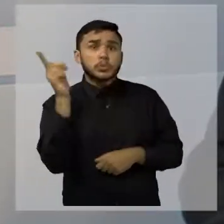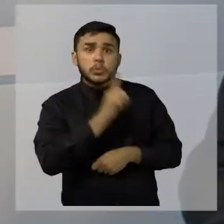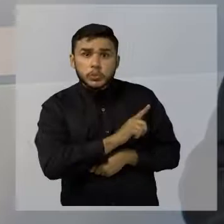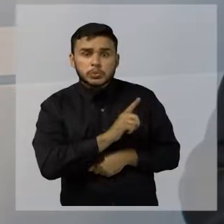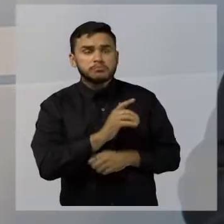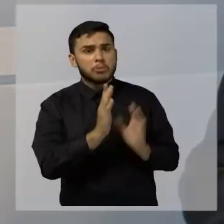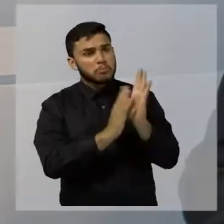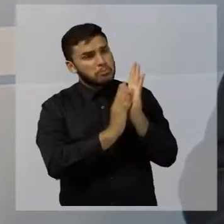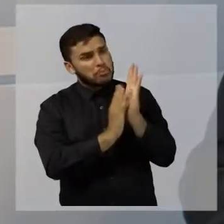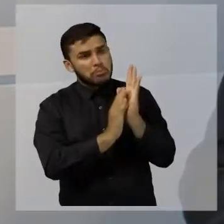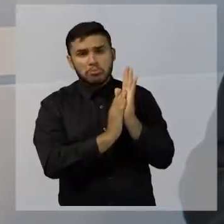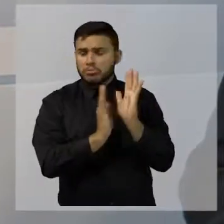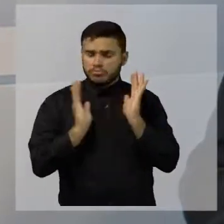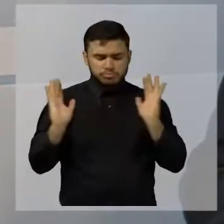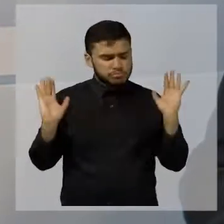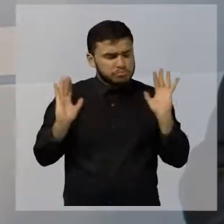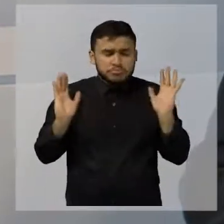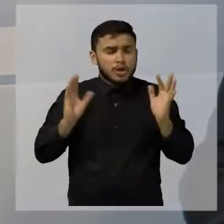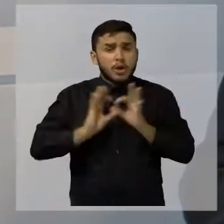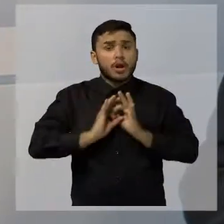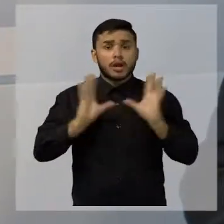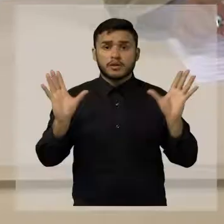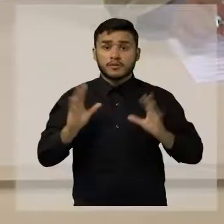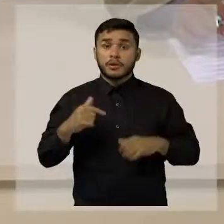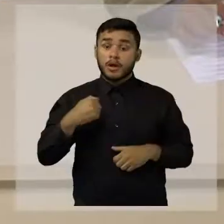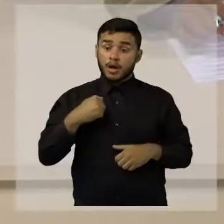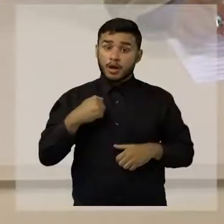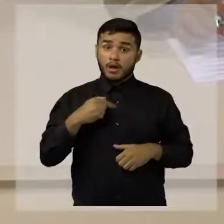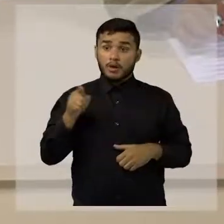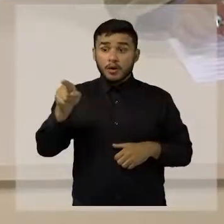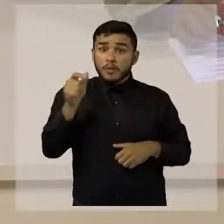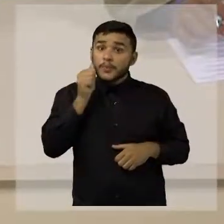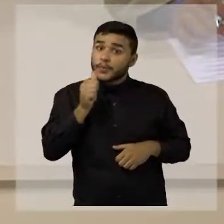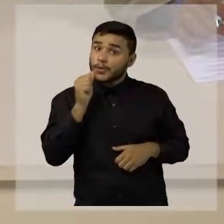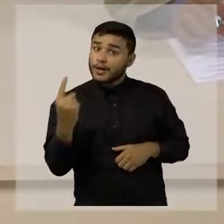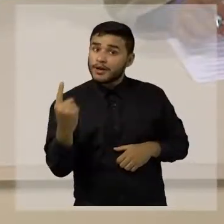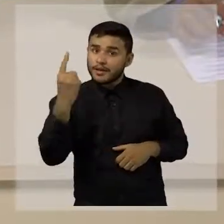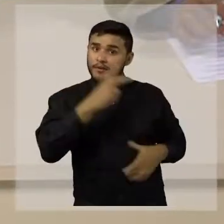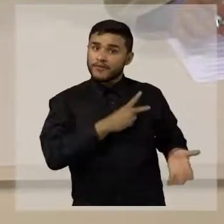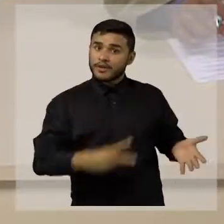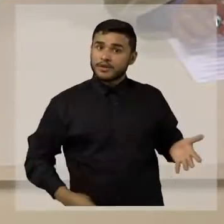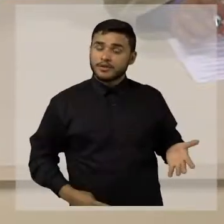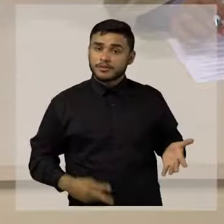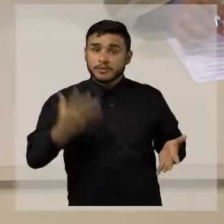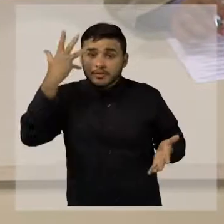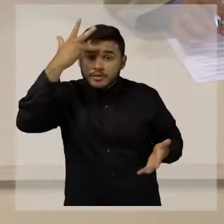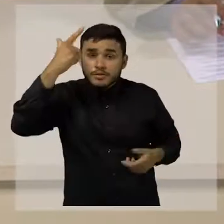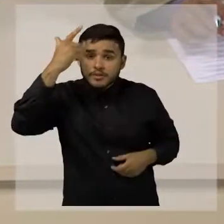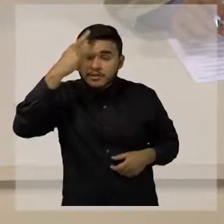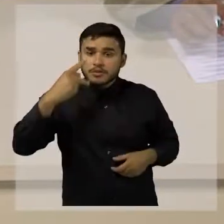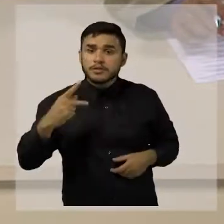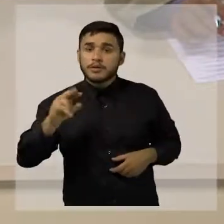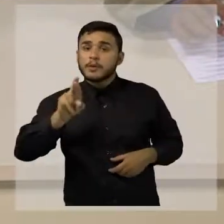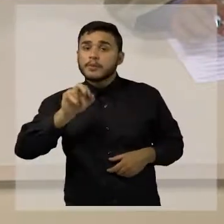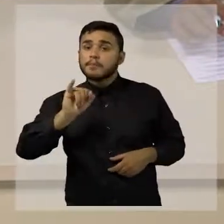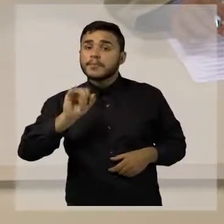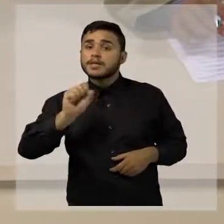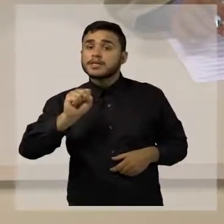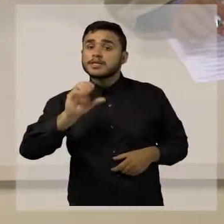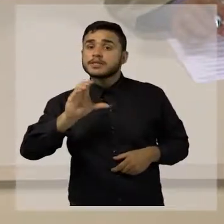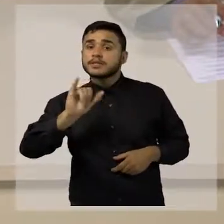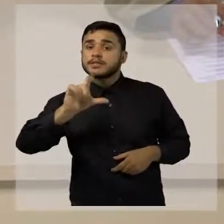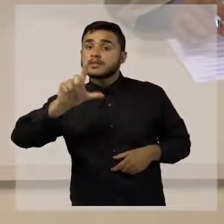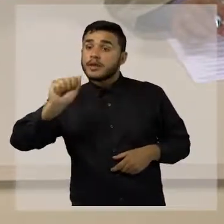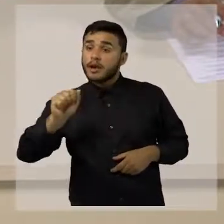Agora, a primeira-dama, eu quando votei nessa propositura da vereadora Priscila Costa, eu separei a primeira-dama, a política do